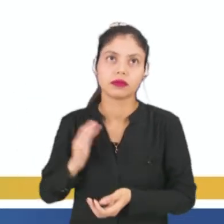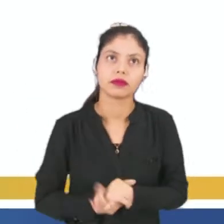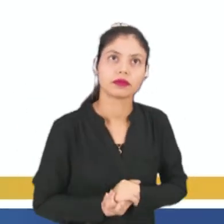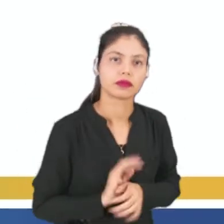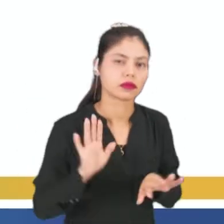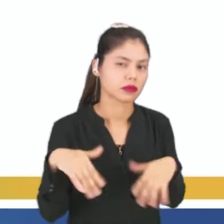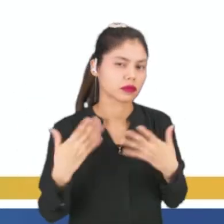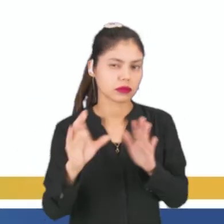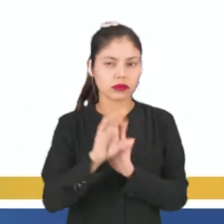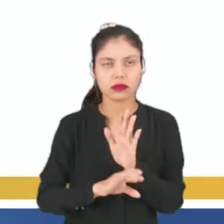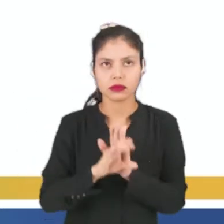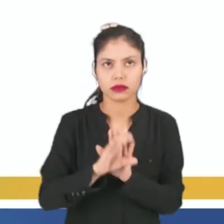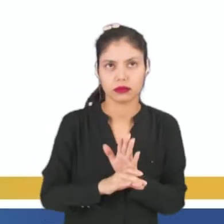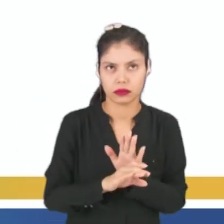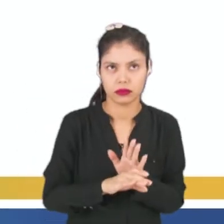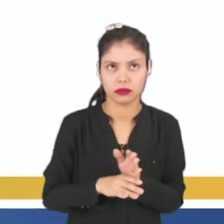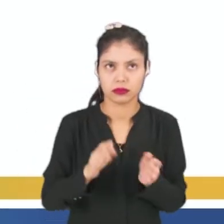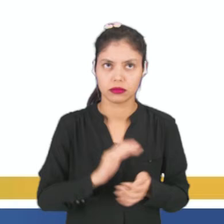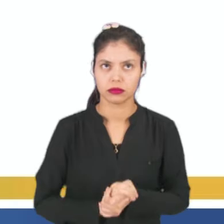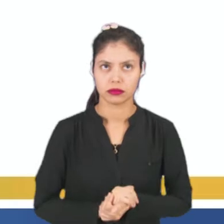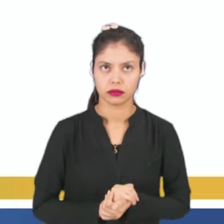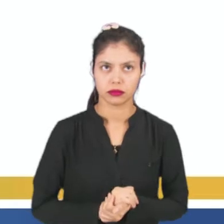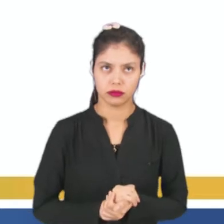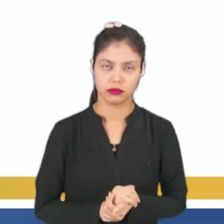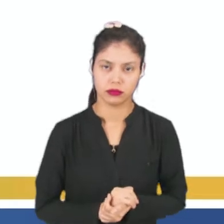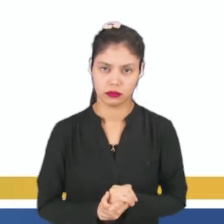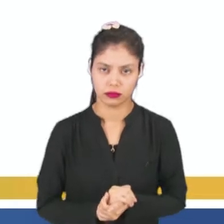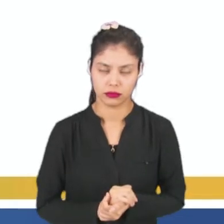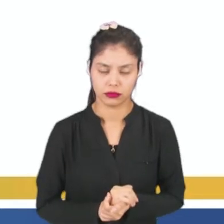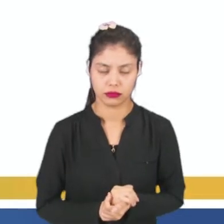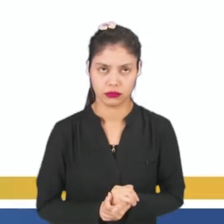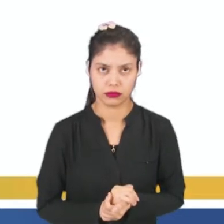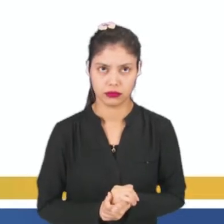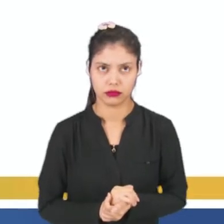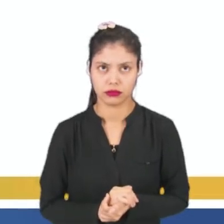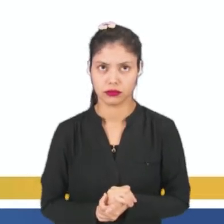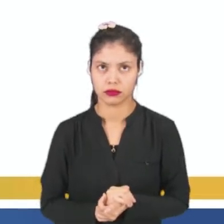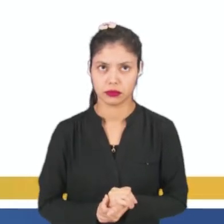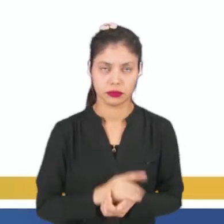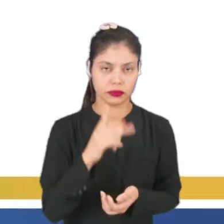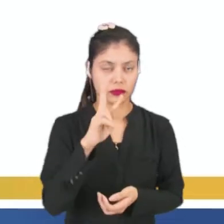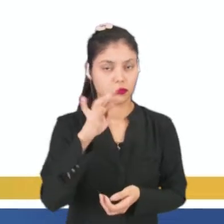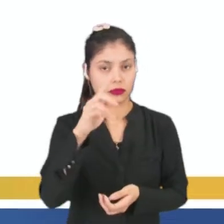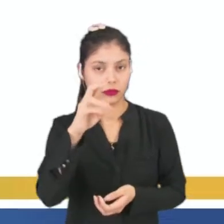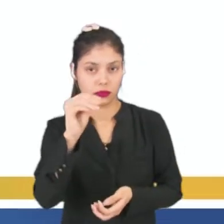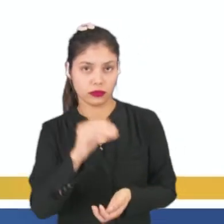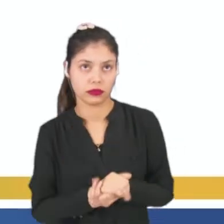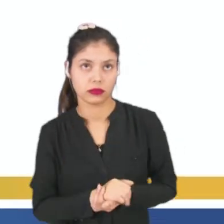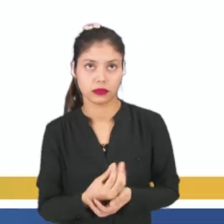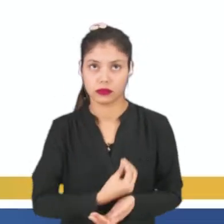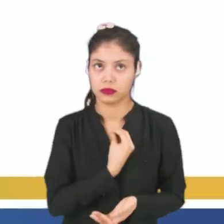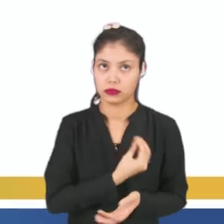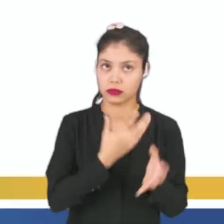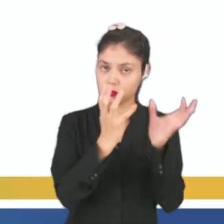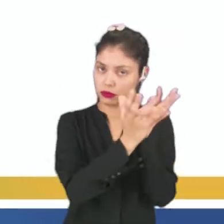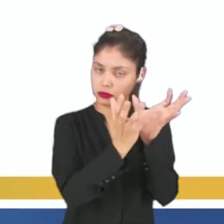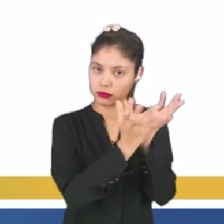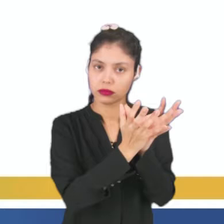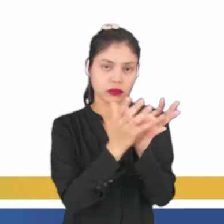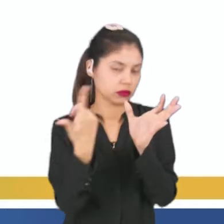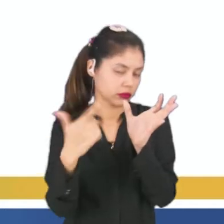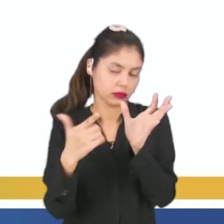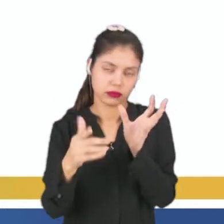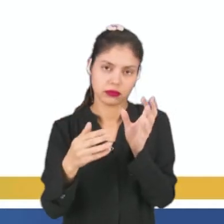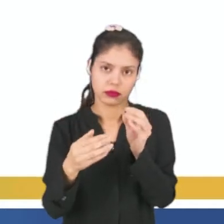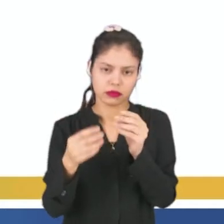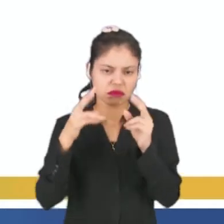qual era o conceito que nós tínhamos de antiguidade, né? Nos tempos primitivos, a vivência era em grupo, né? Então a gente não tinha